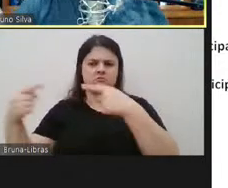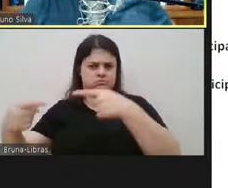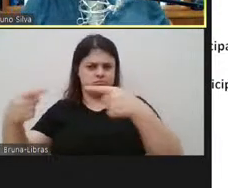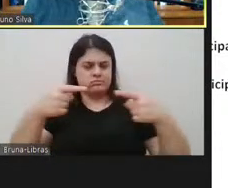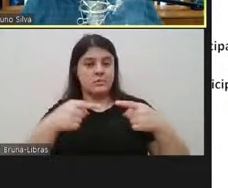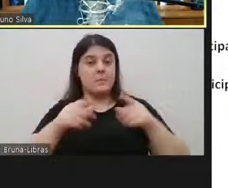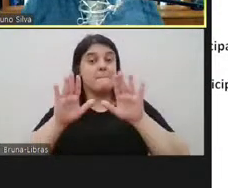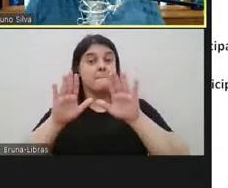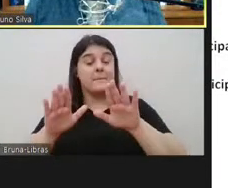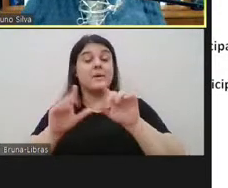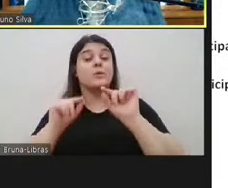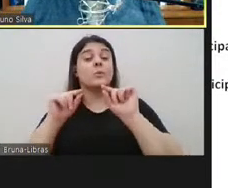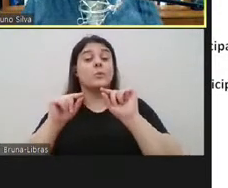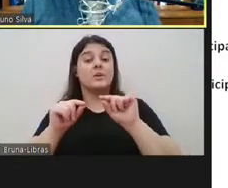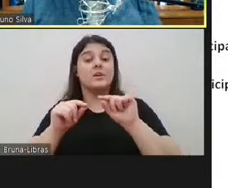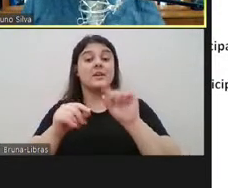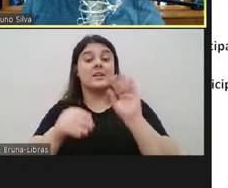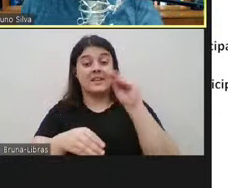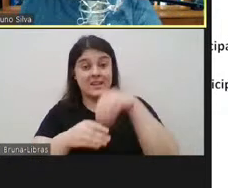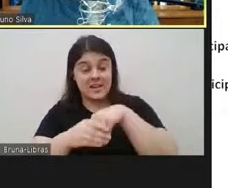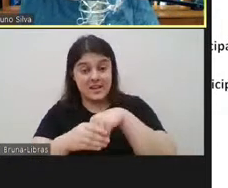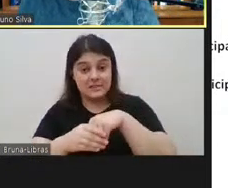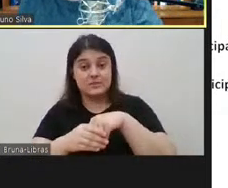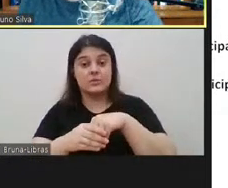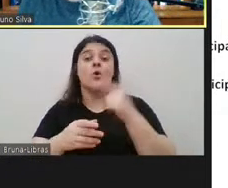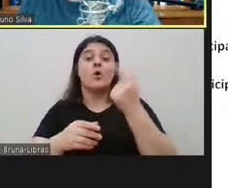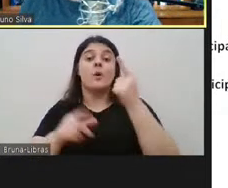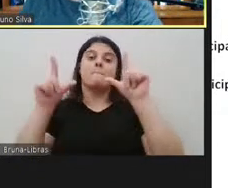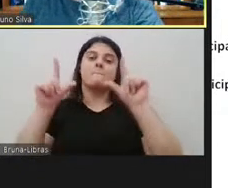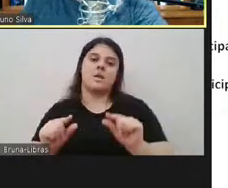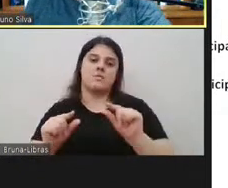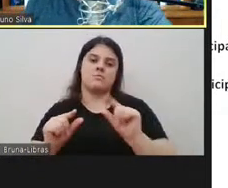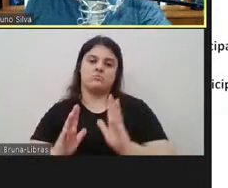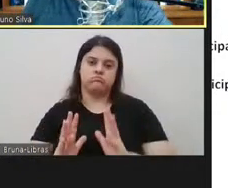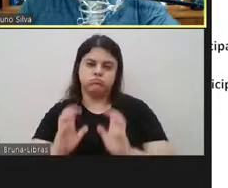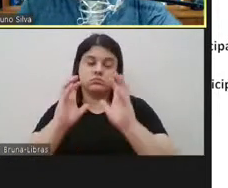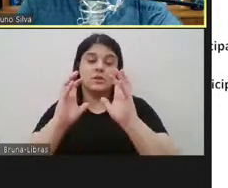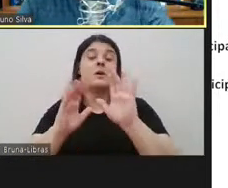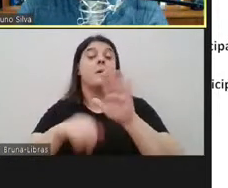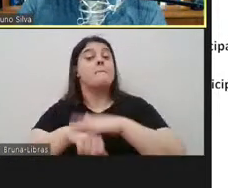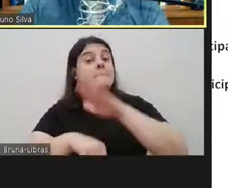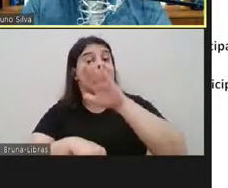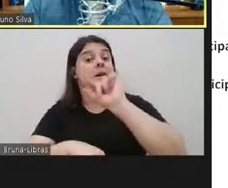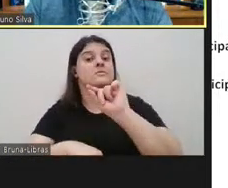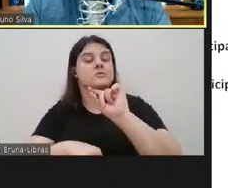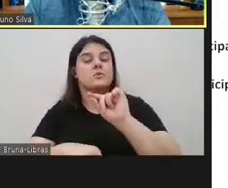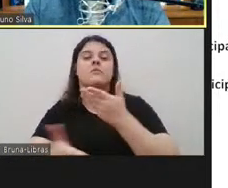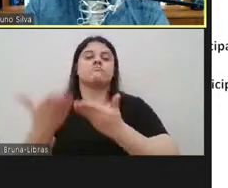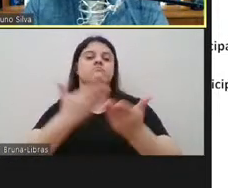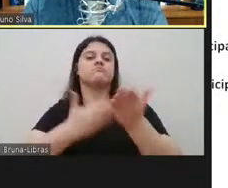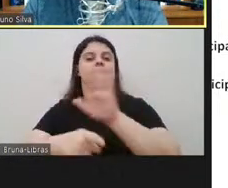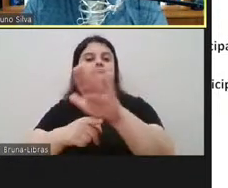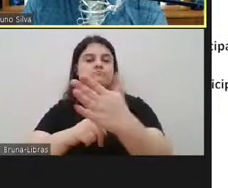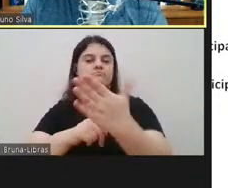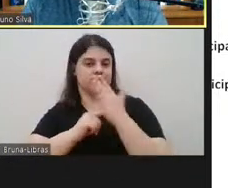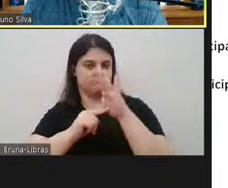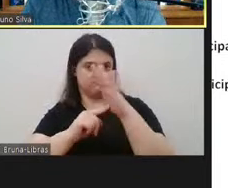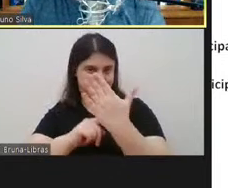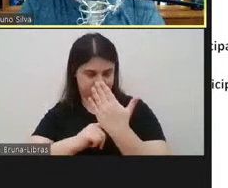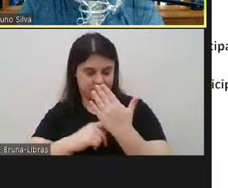entre as figuras mas a regra é institucionalmente ter menos conflitos e ter muito mais cooperação